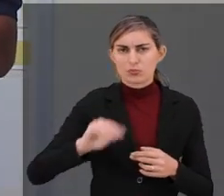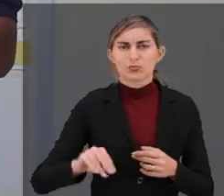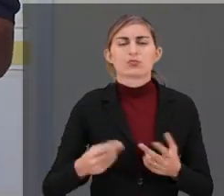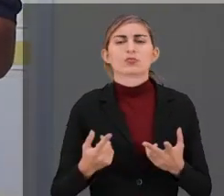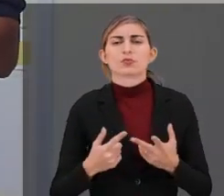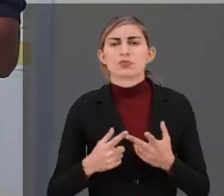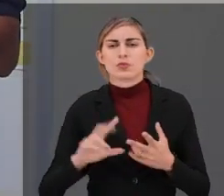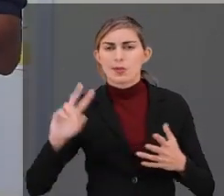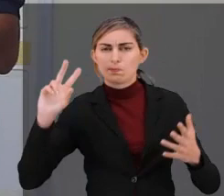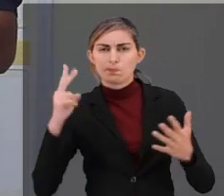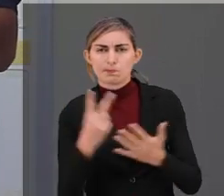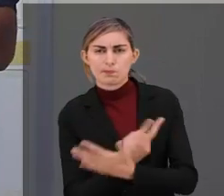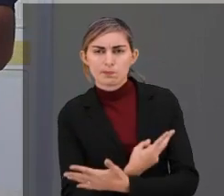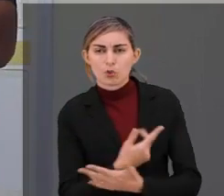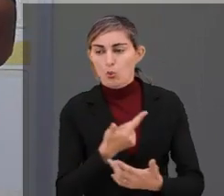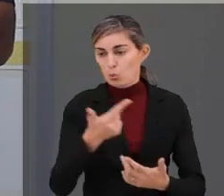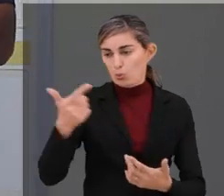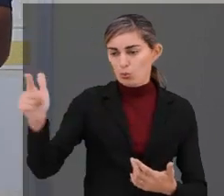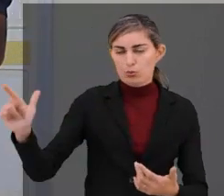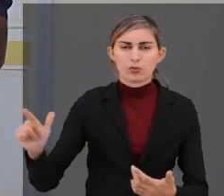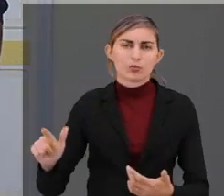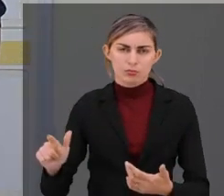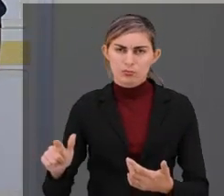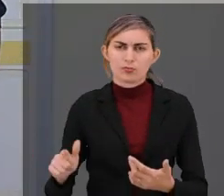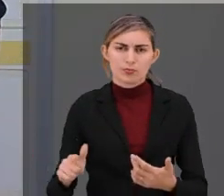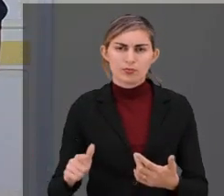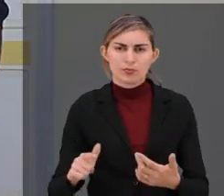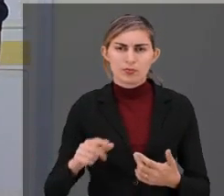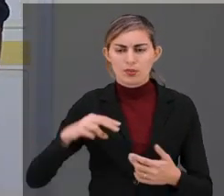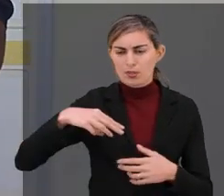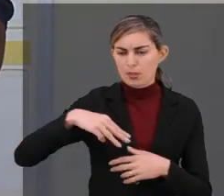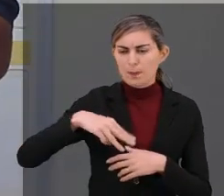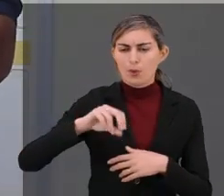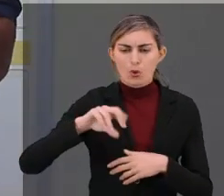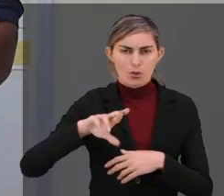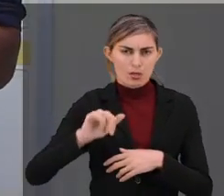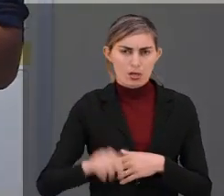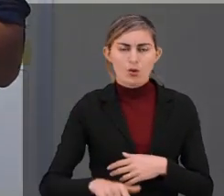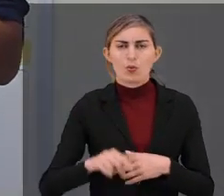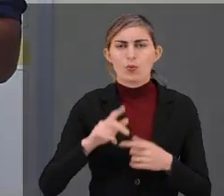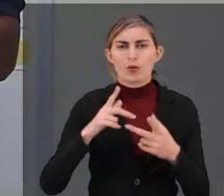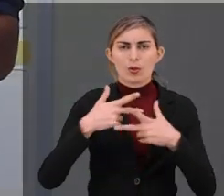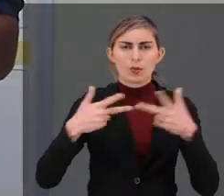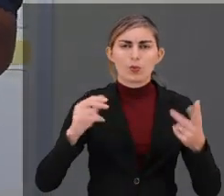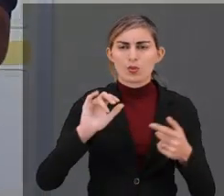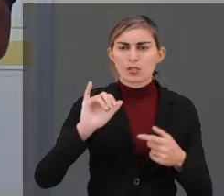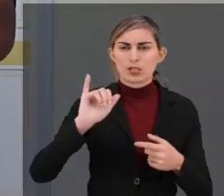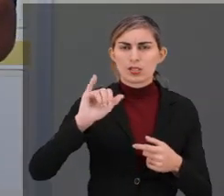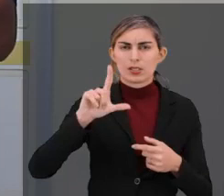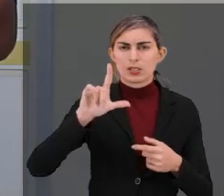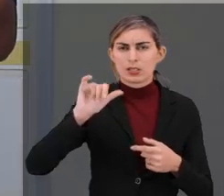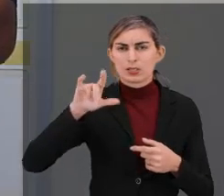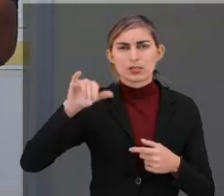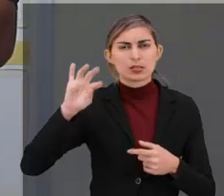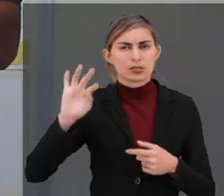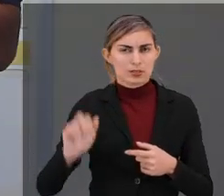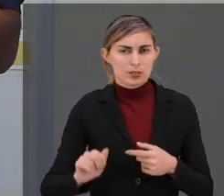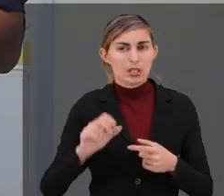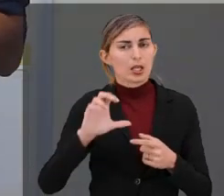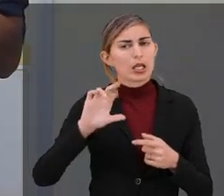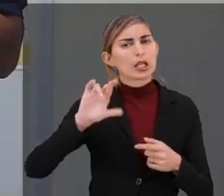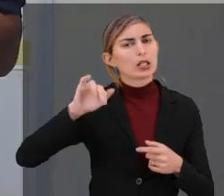imprudência, causar danos a outrem, ainda que meramente imoral, comete ato ilícito. Então o que seria o ato ilícito?